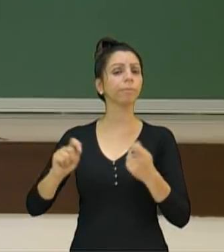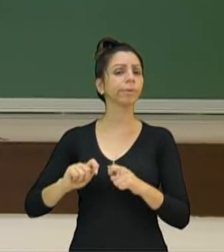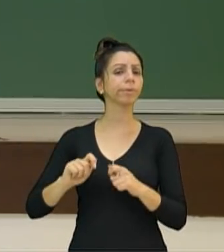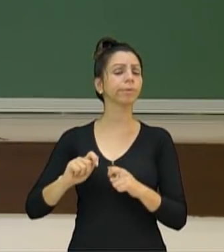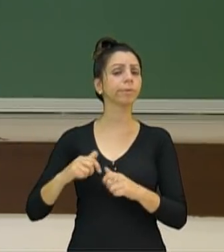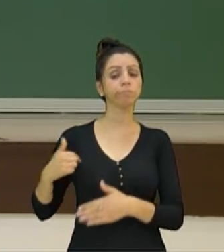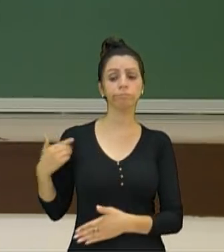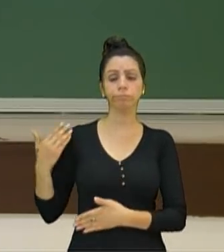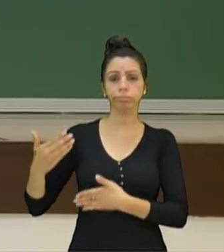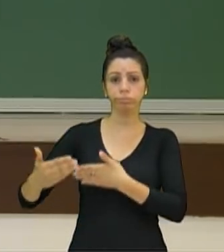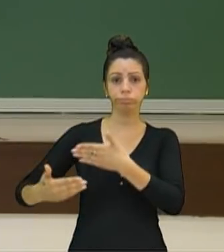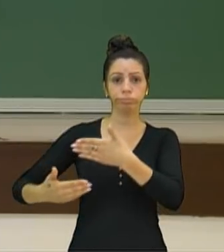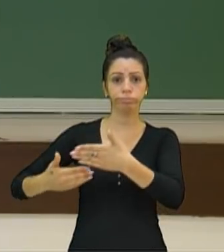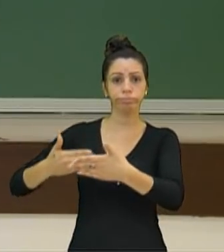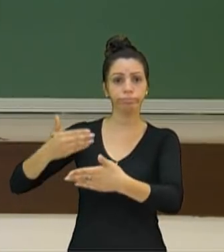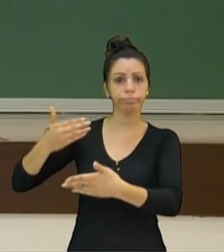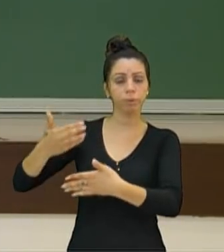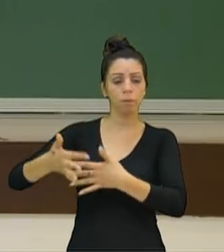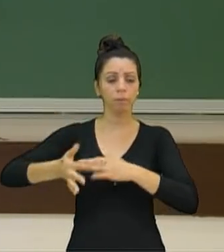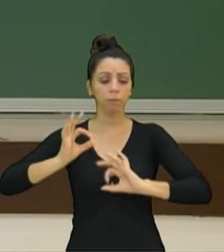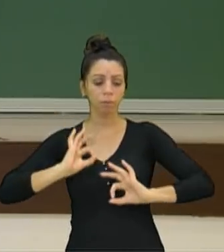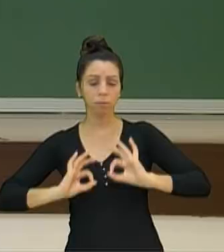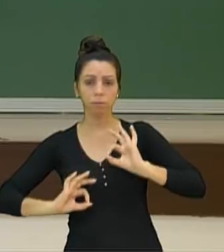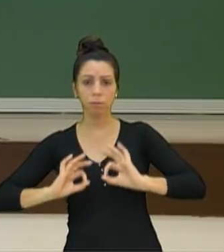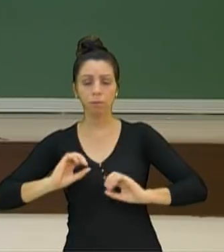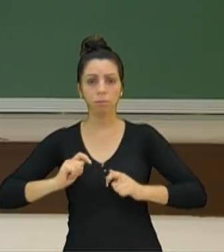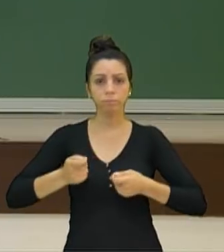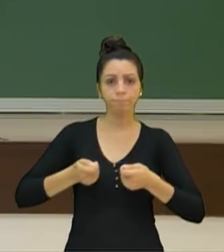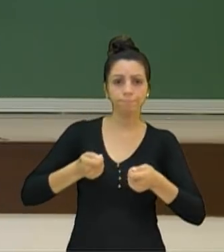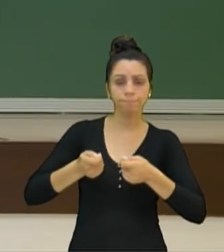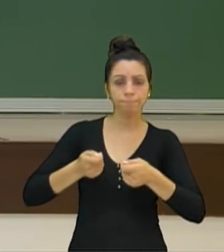precisa desenvolver, ele precisa controlar, ele precisa